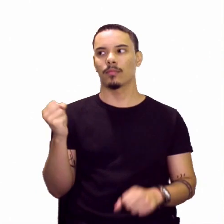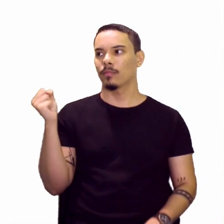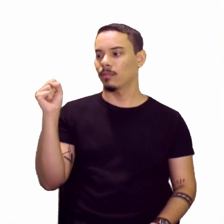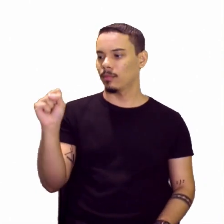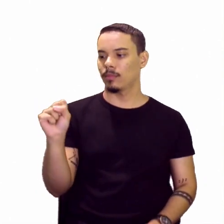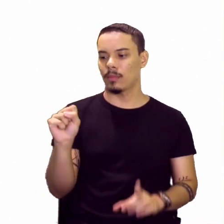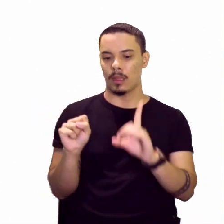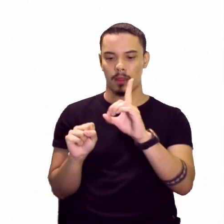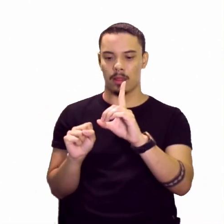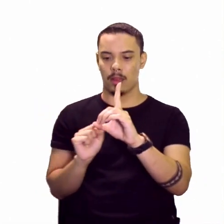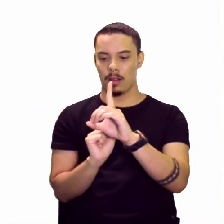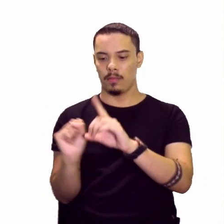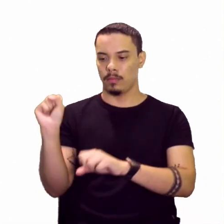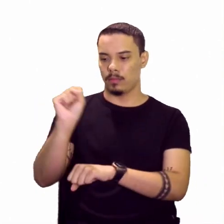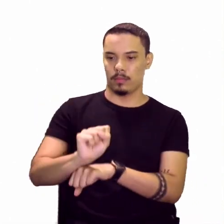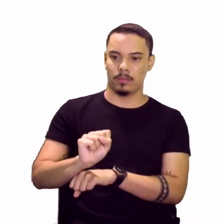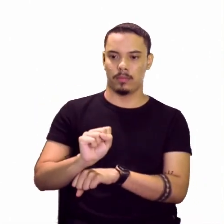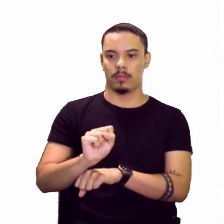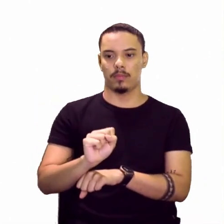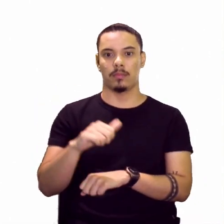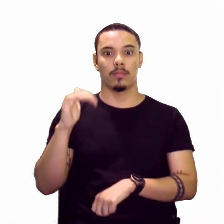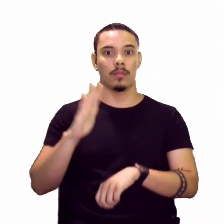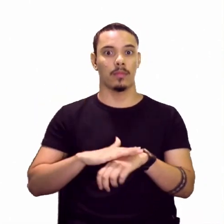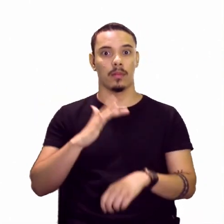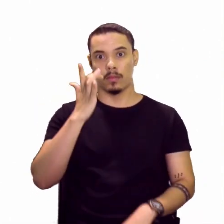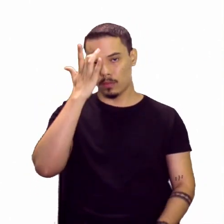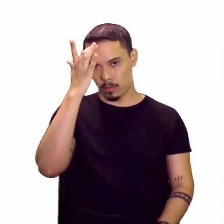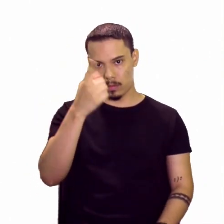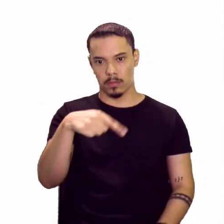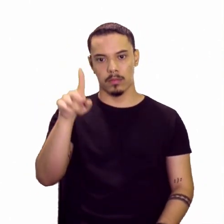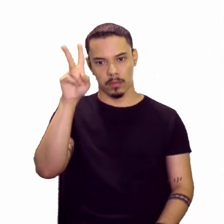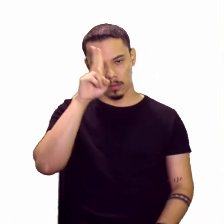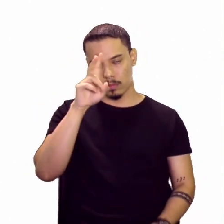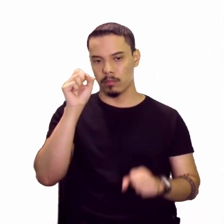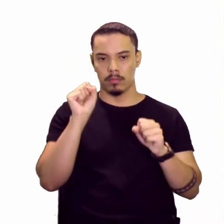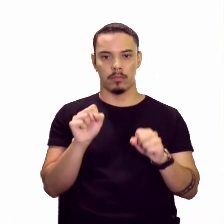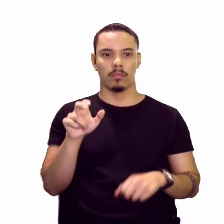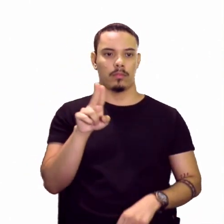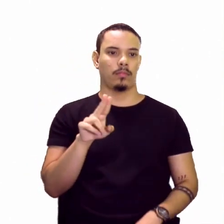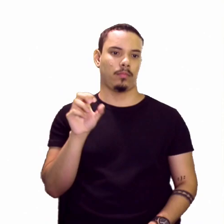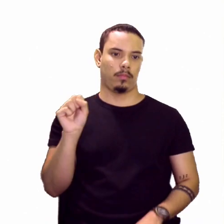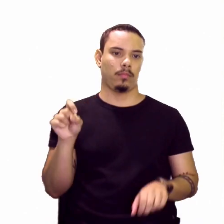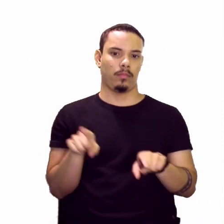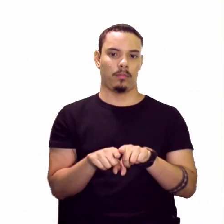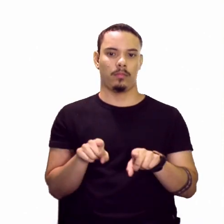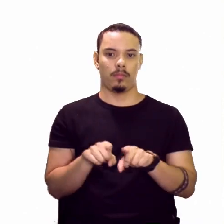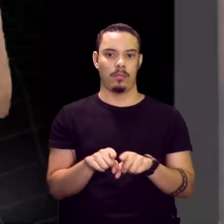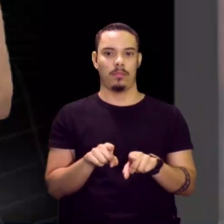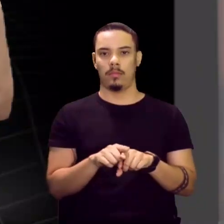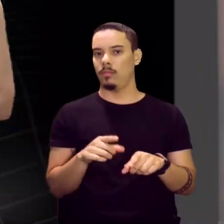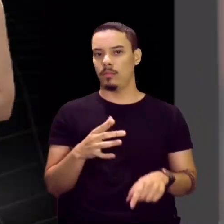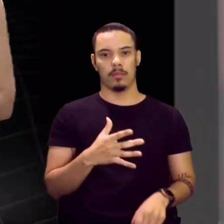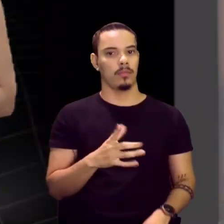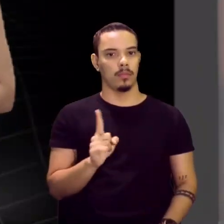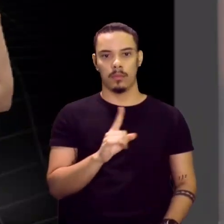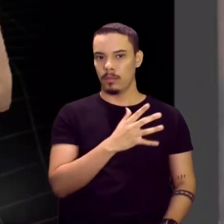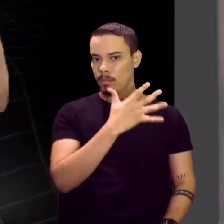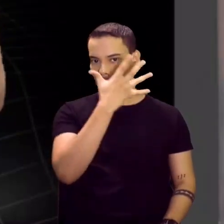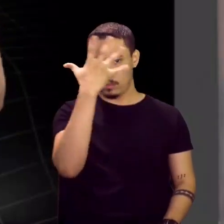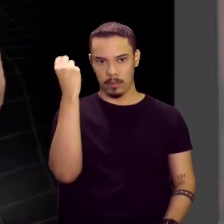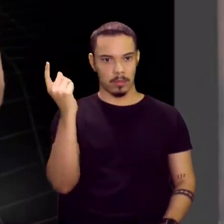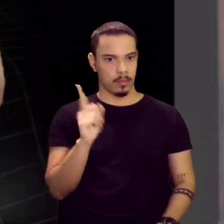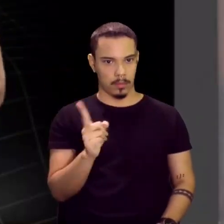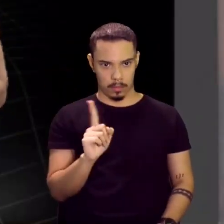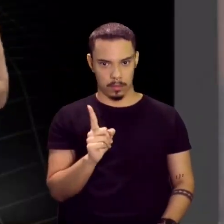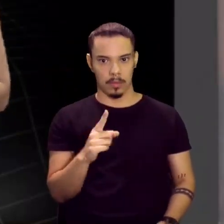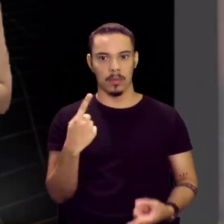D. Isso. D é distância, é mais fácil de você lembrar, mas pode usar o S também. Sorvete e sorvetão, não esquece mais. Não Pronto. esquece